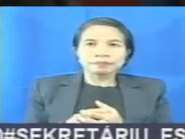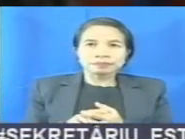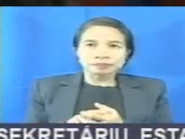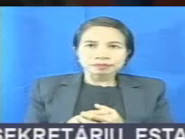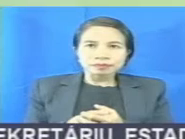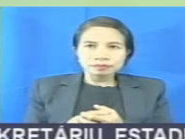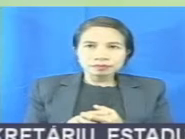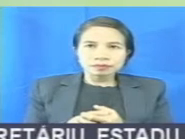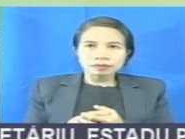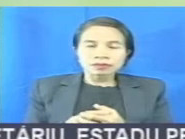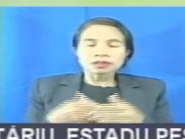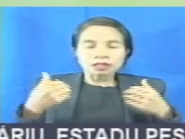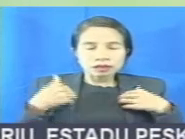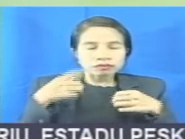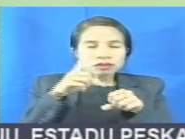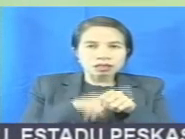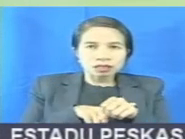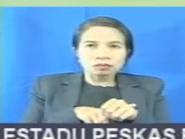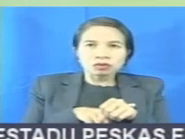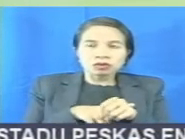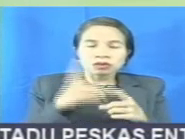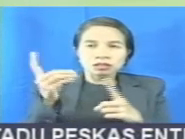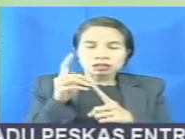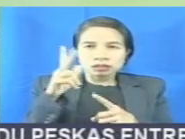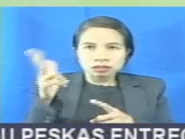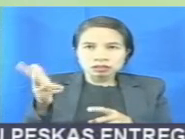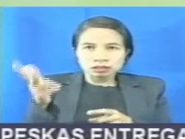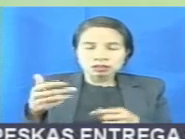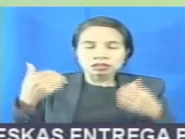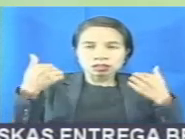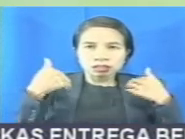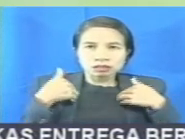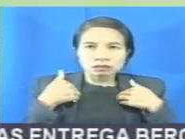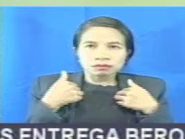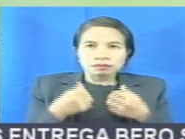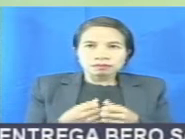Assunto de se há possibilidade ia de 30, se há